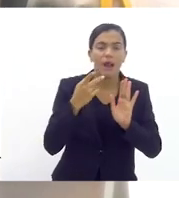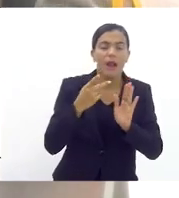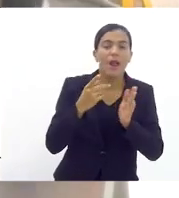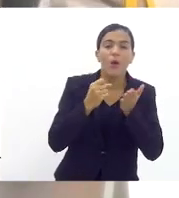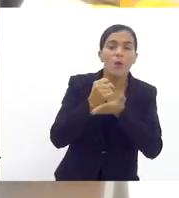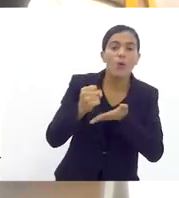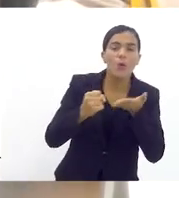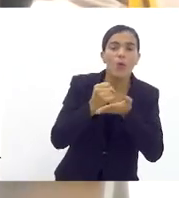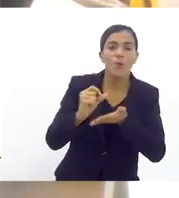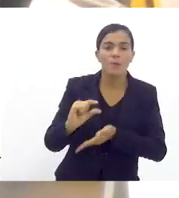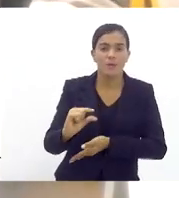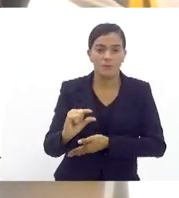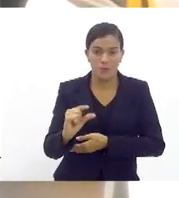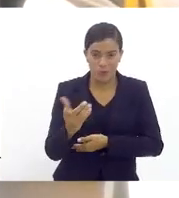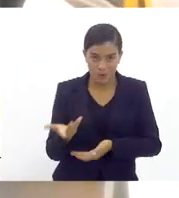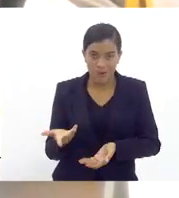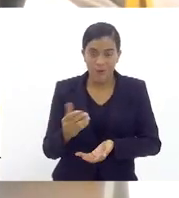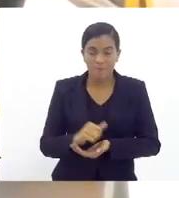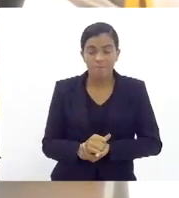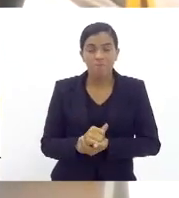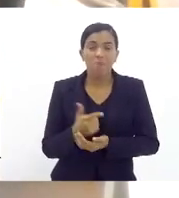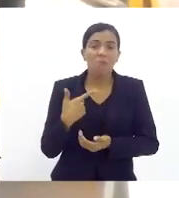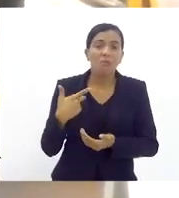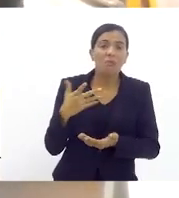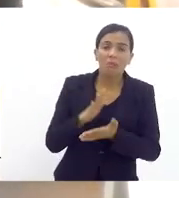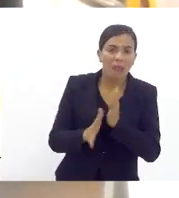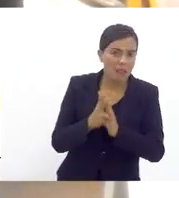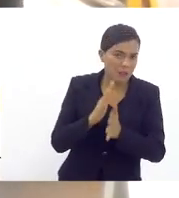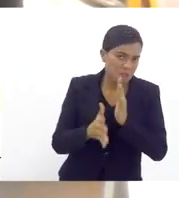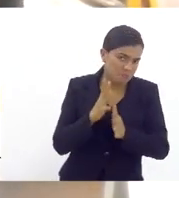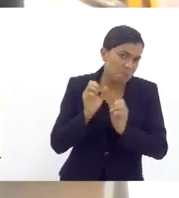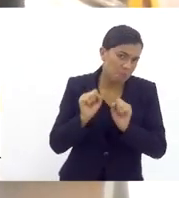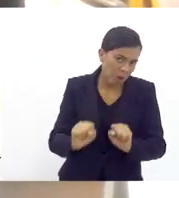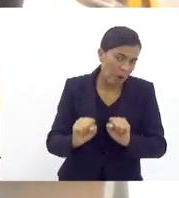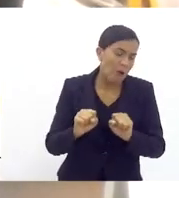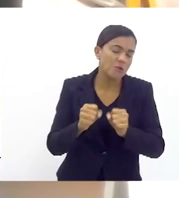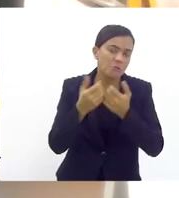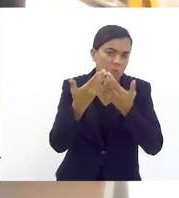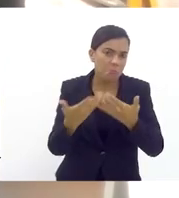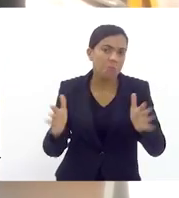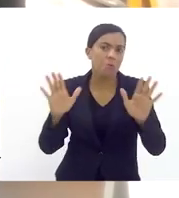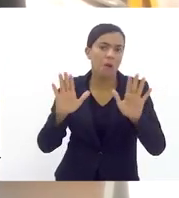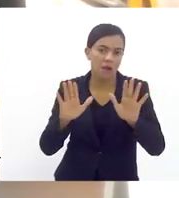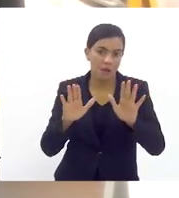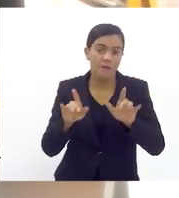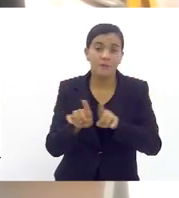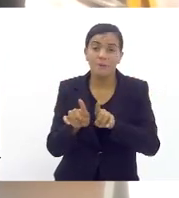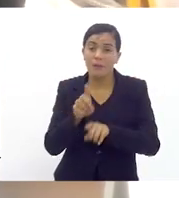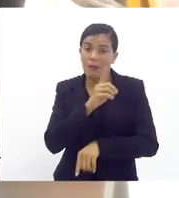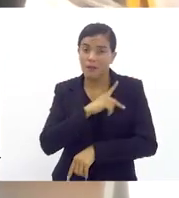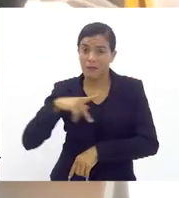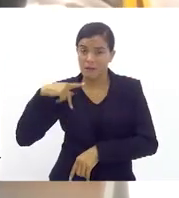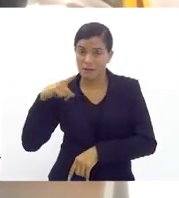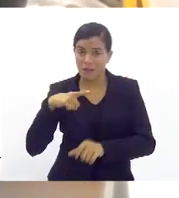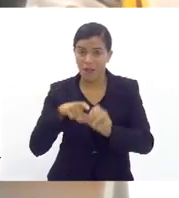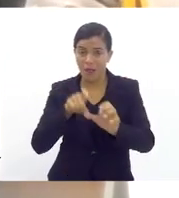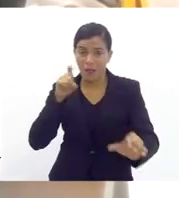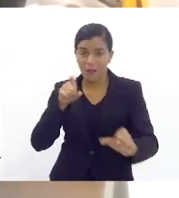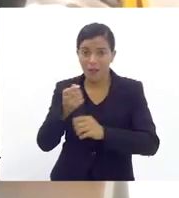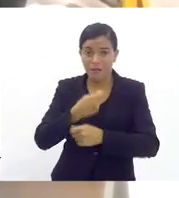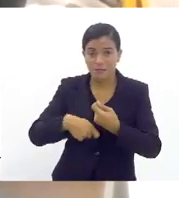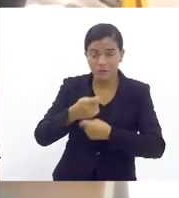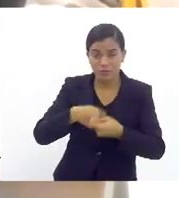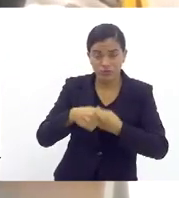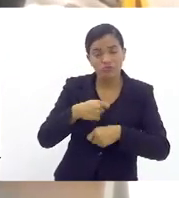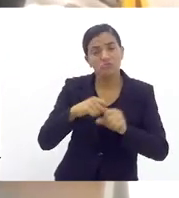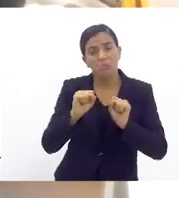Nada impede de que a gente possa ampliar isso e a Defensoria Pública, tendo a autonomia administrativa